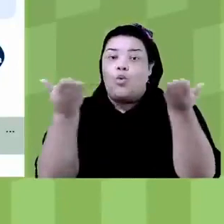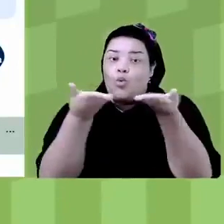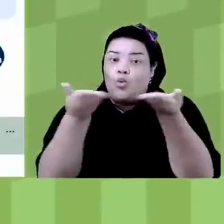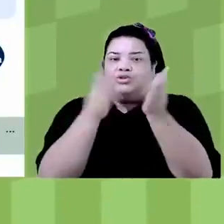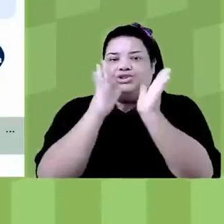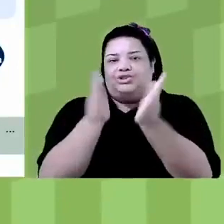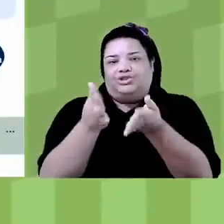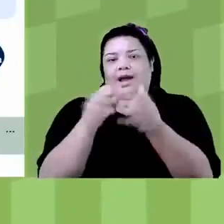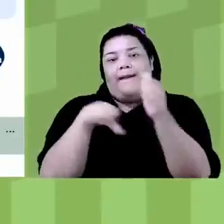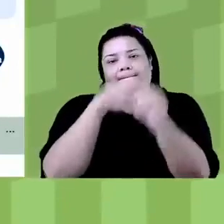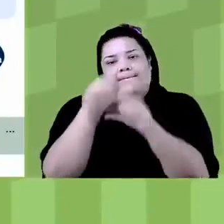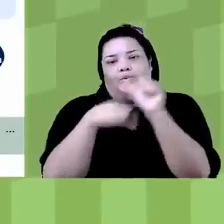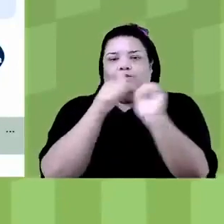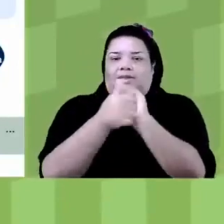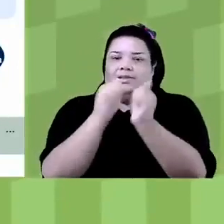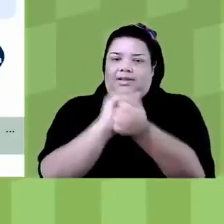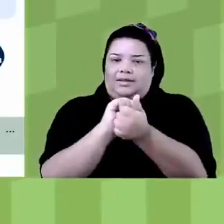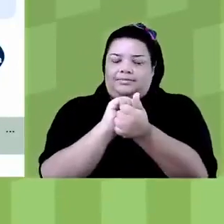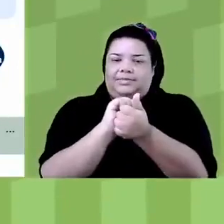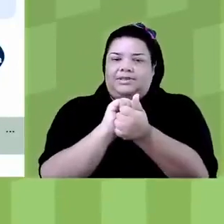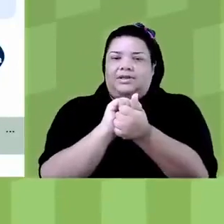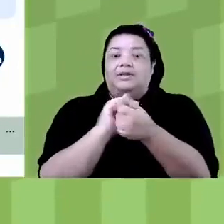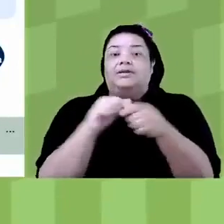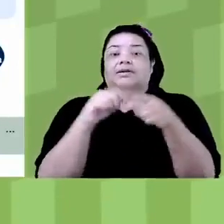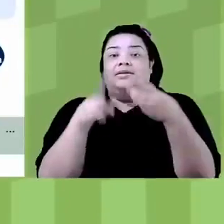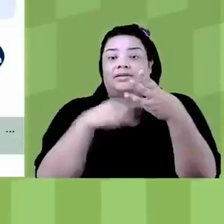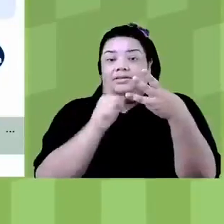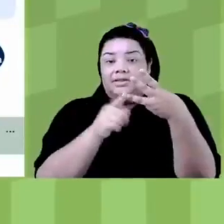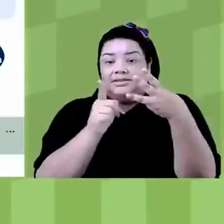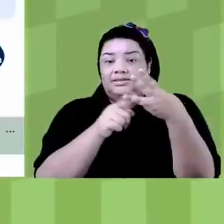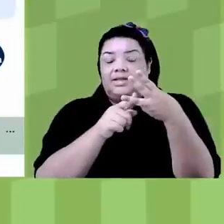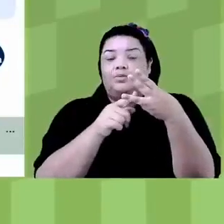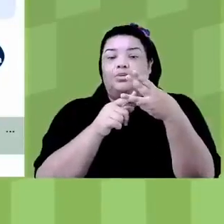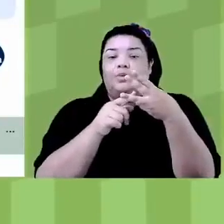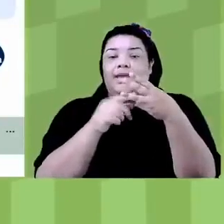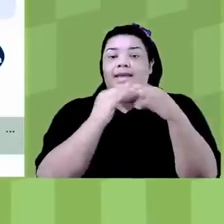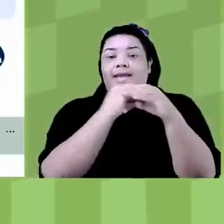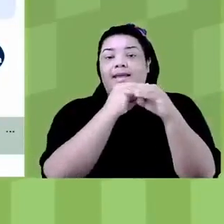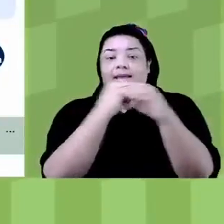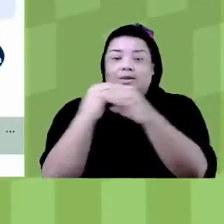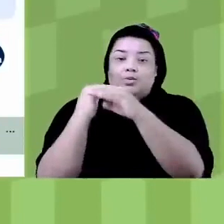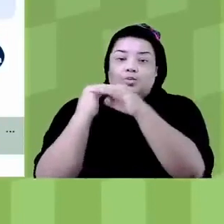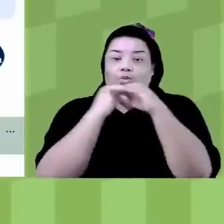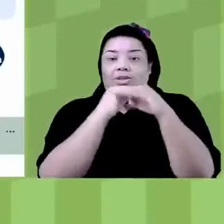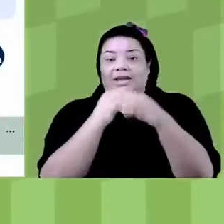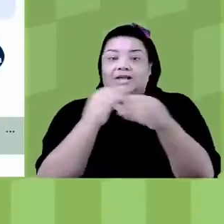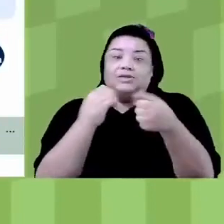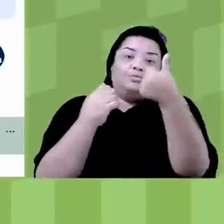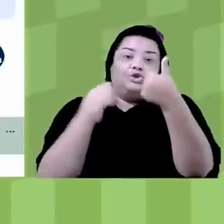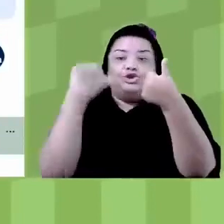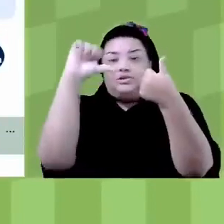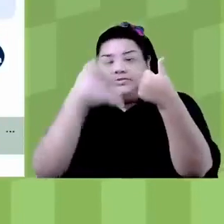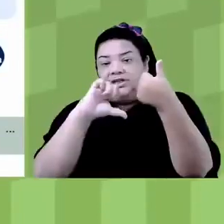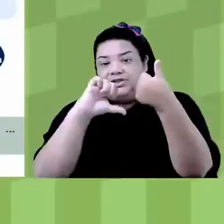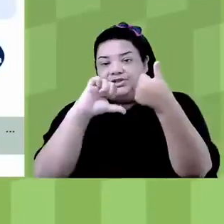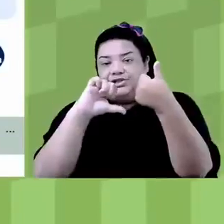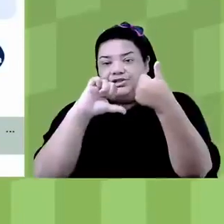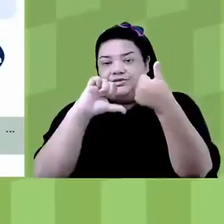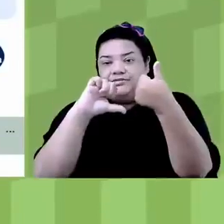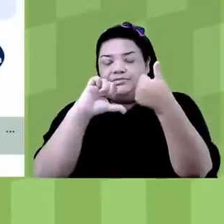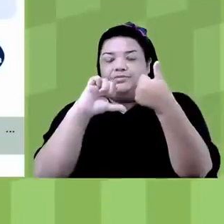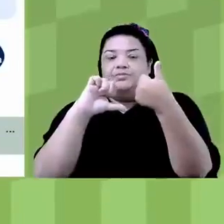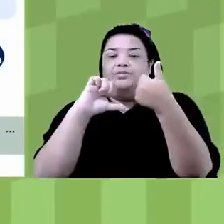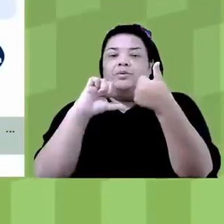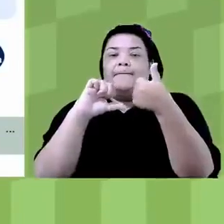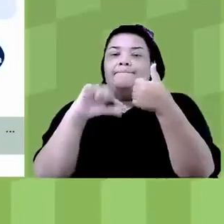causem arrependimento depois, e tratar com equidade os ônus e os bônus da mudança do clima, facultando